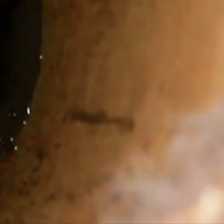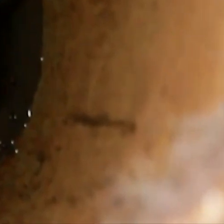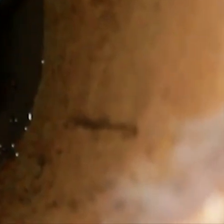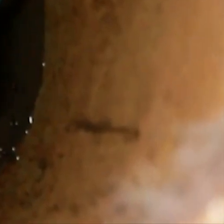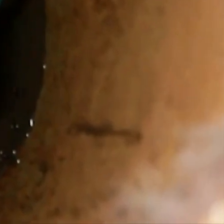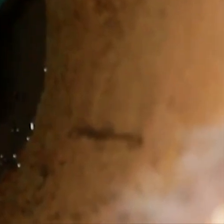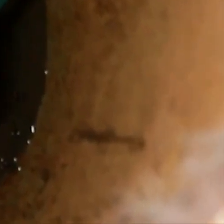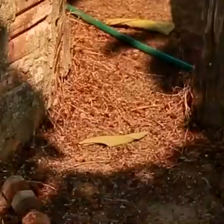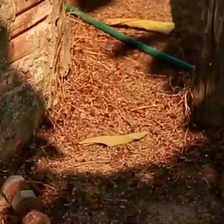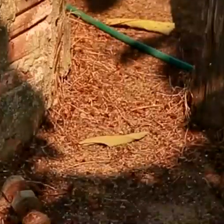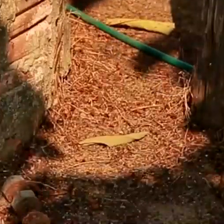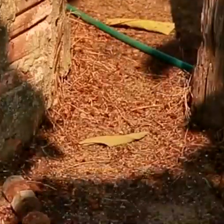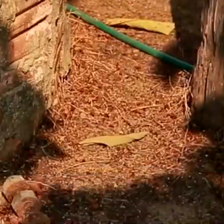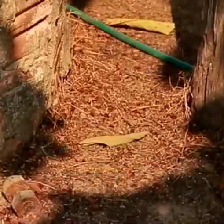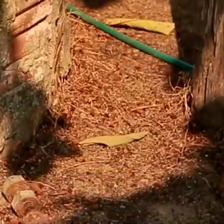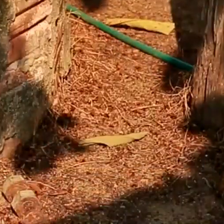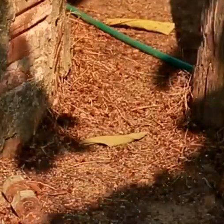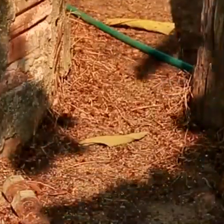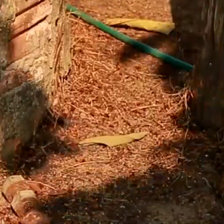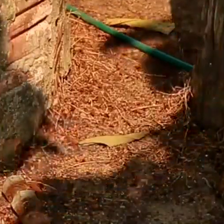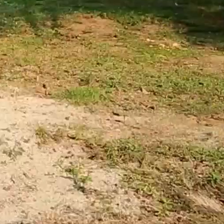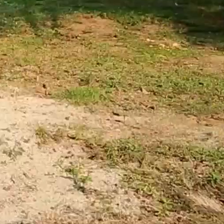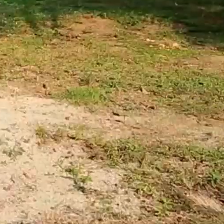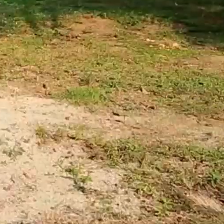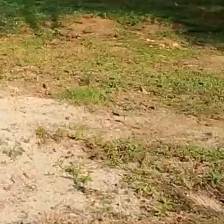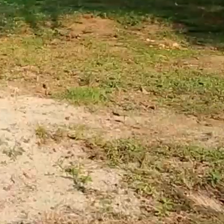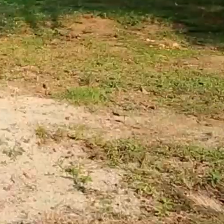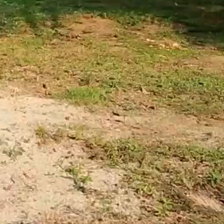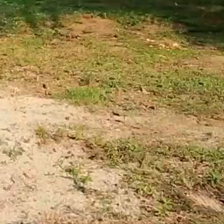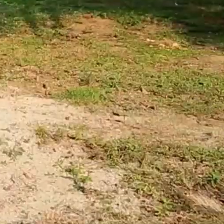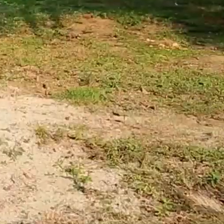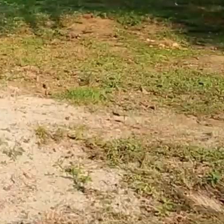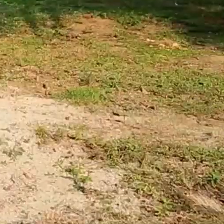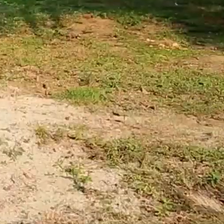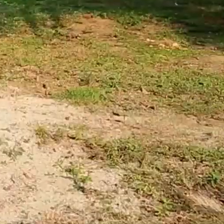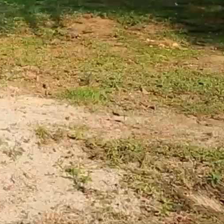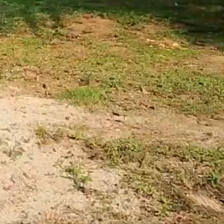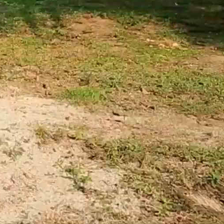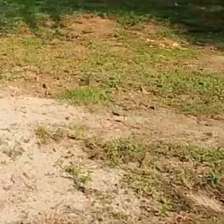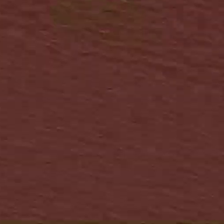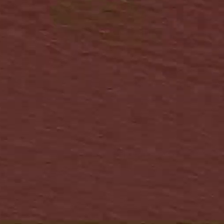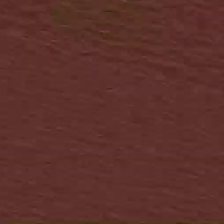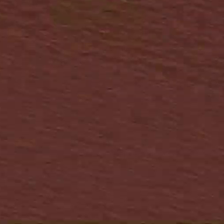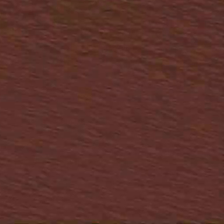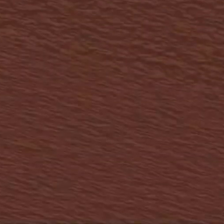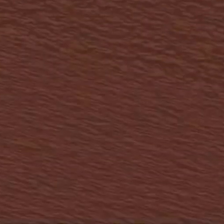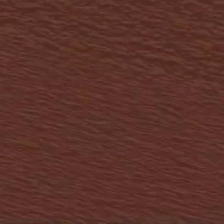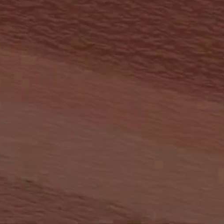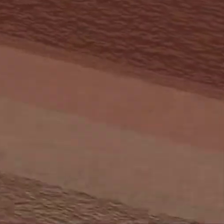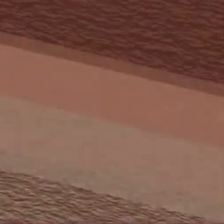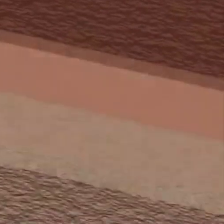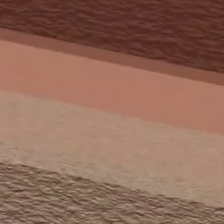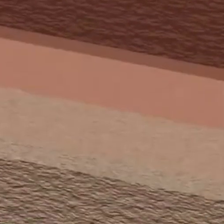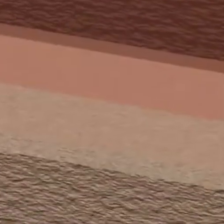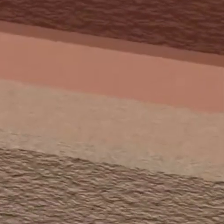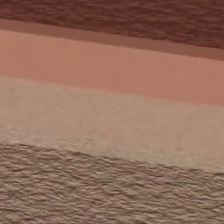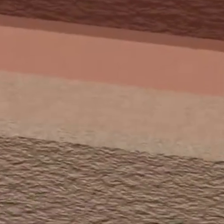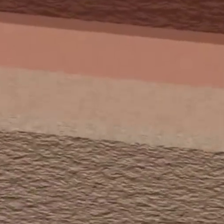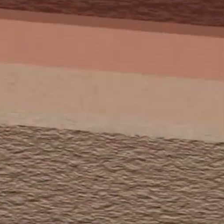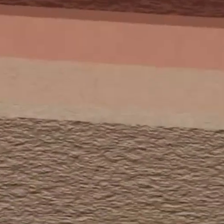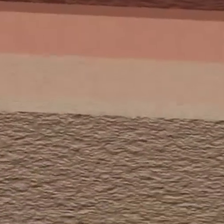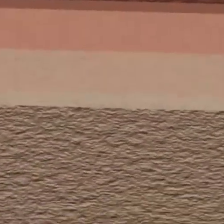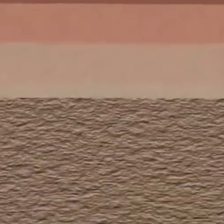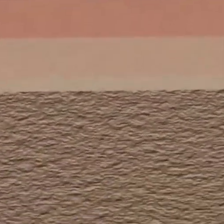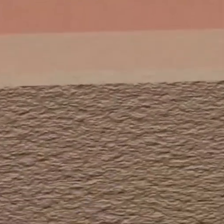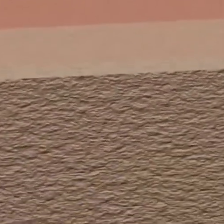cavar? Bom, o poço tem mais ou menos 6 metros, então um trabalhador ia demorar acho que uns 20 dias.